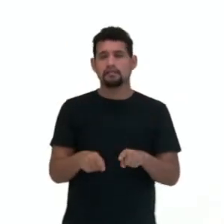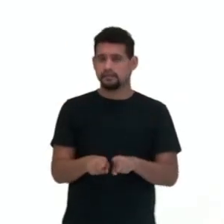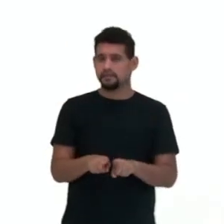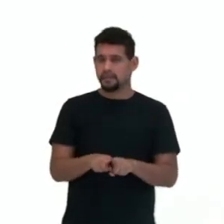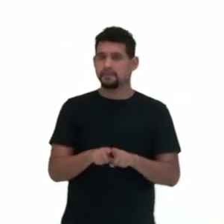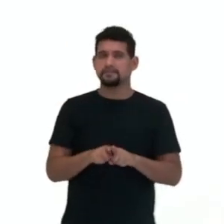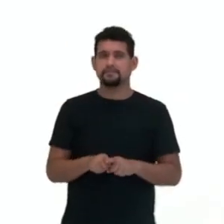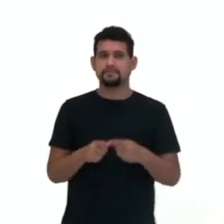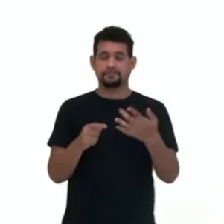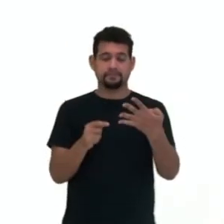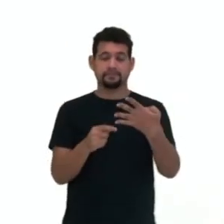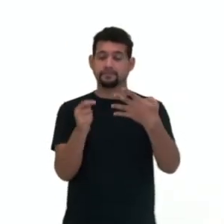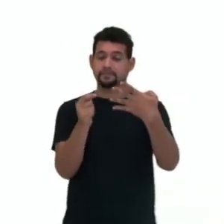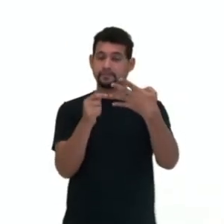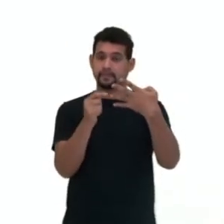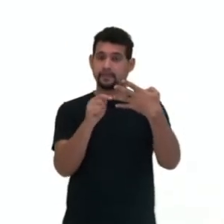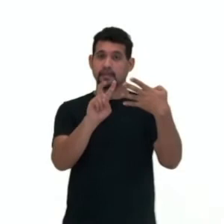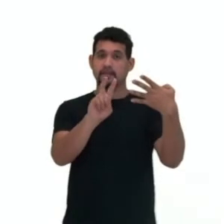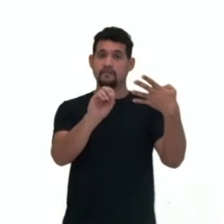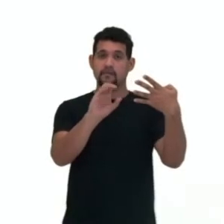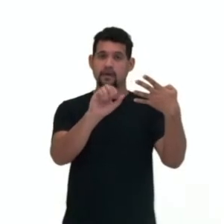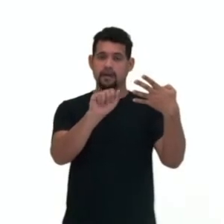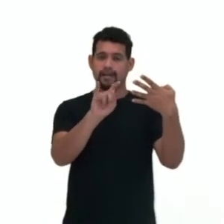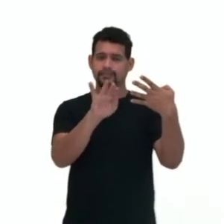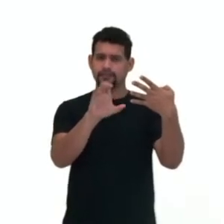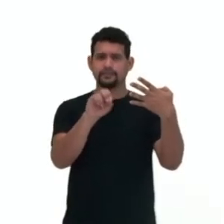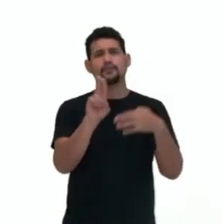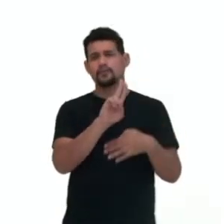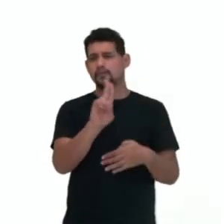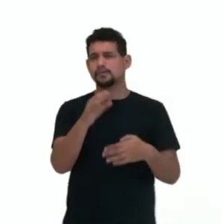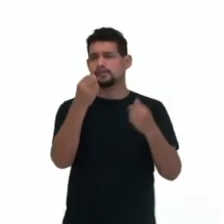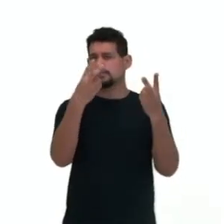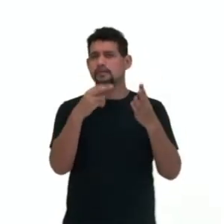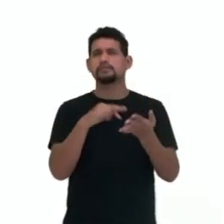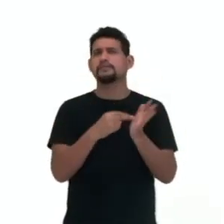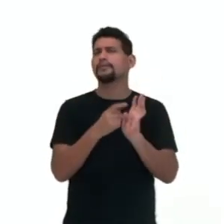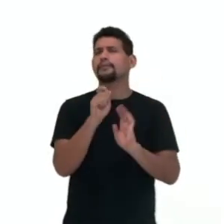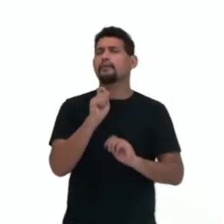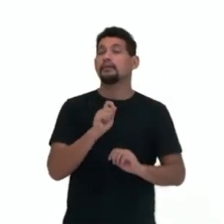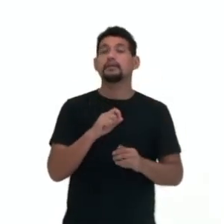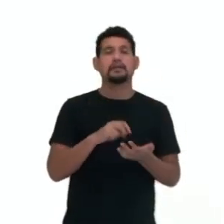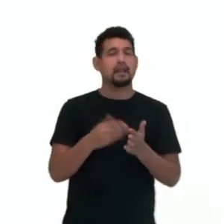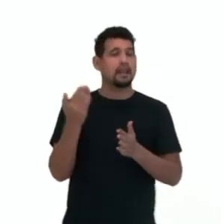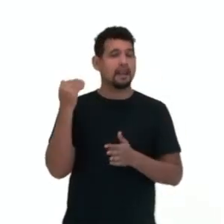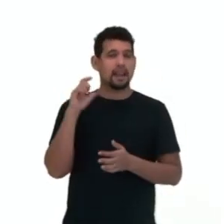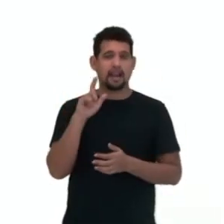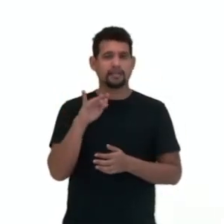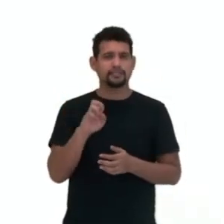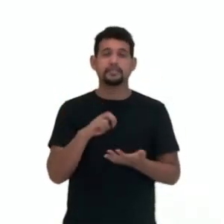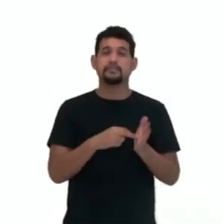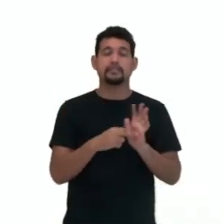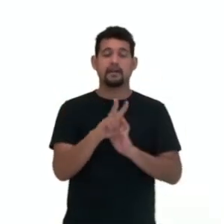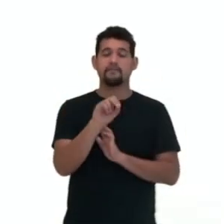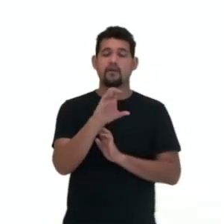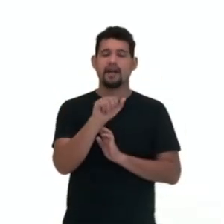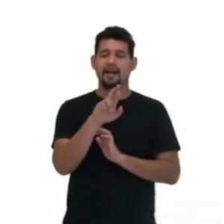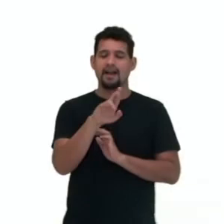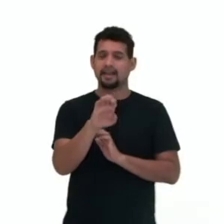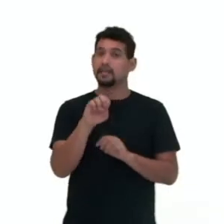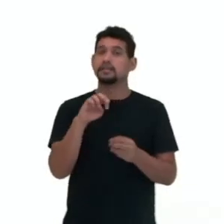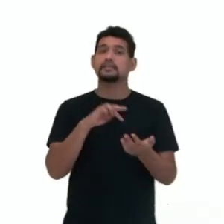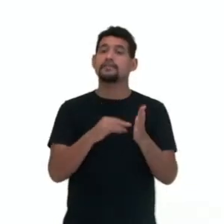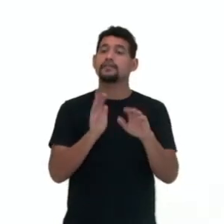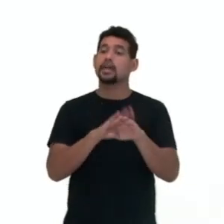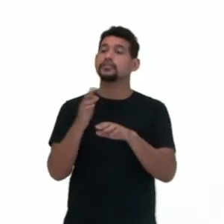carta. O vocativo, como o próprio nome diz, vocativo vem do latim vocare, que significa